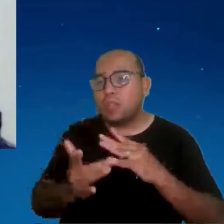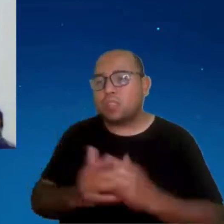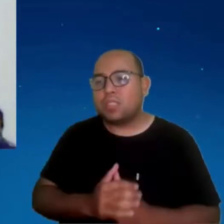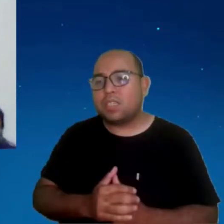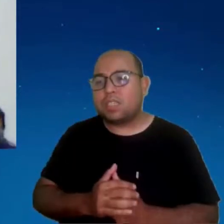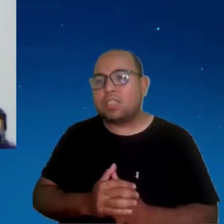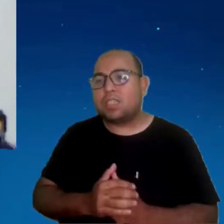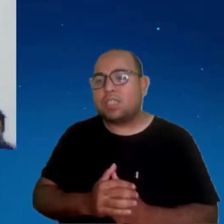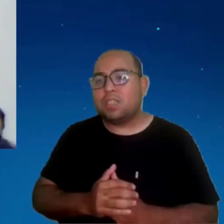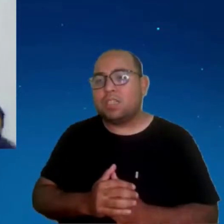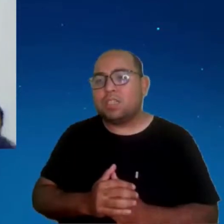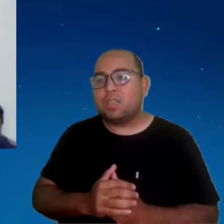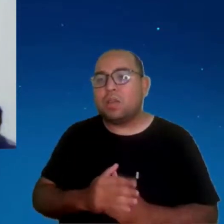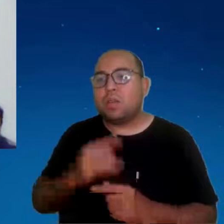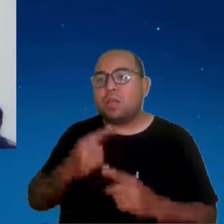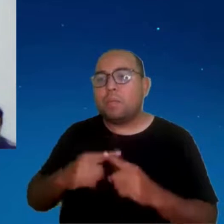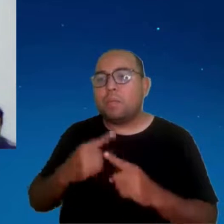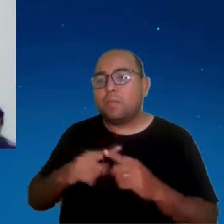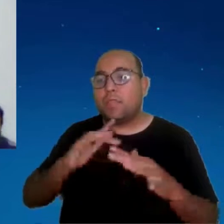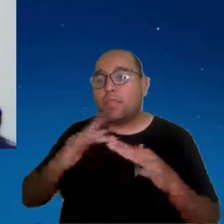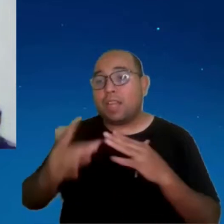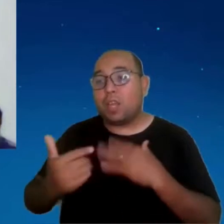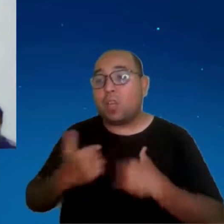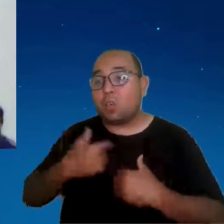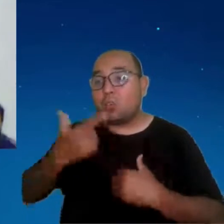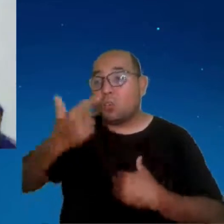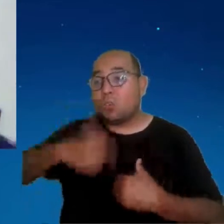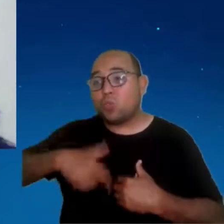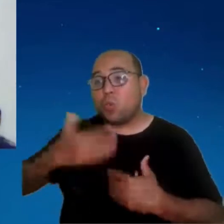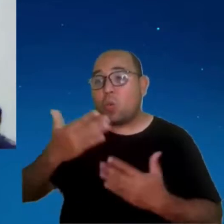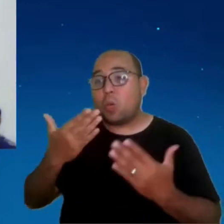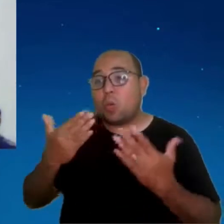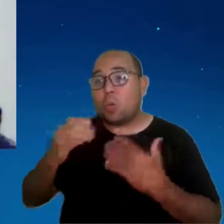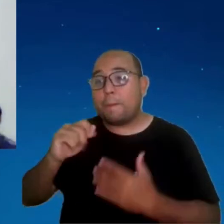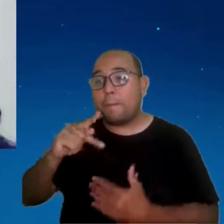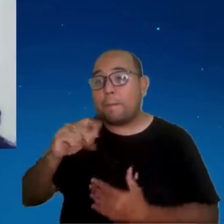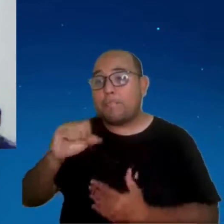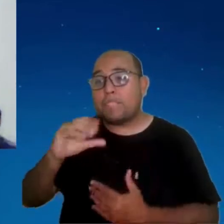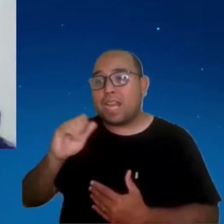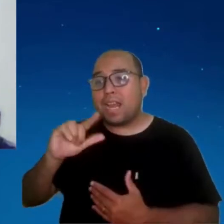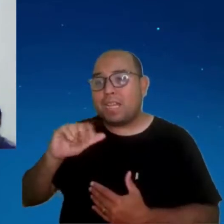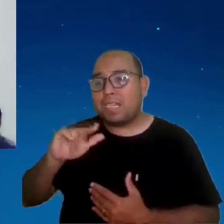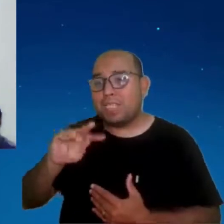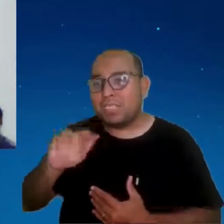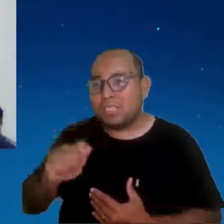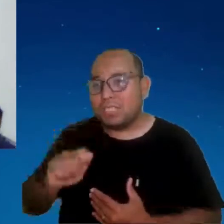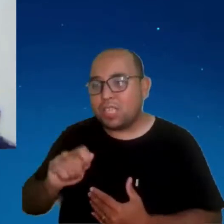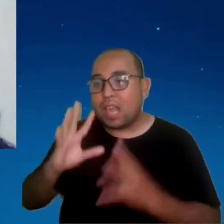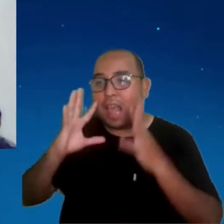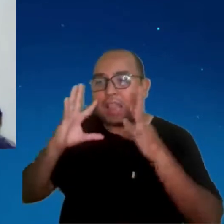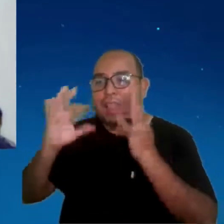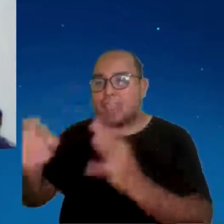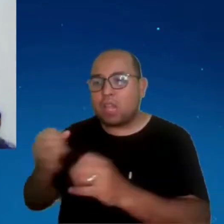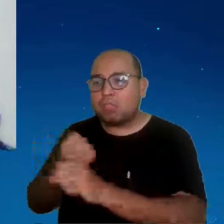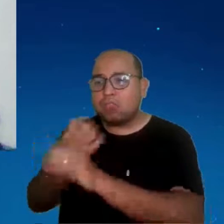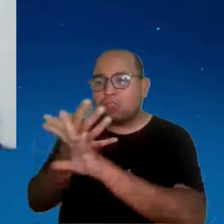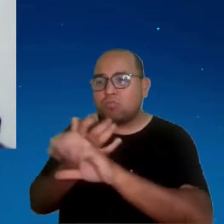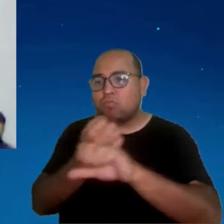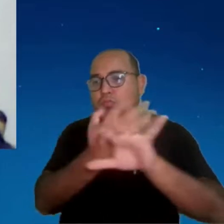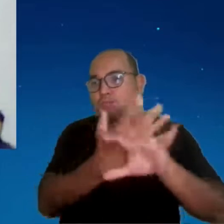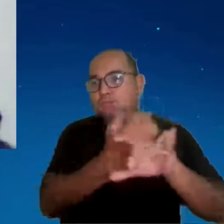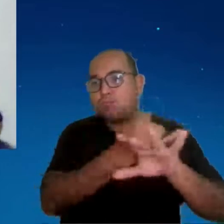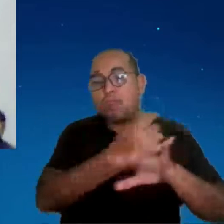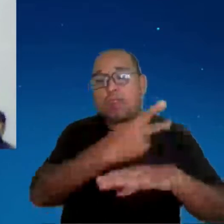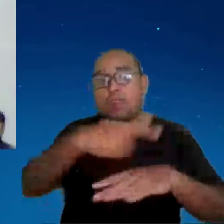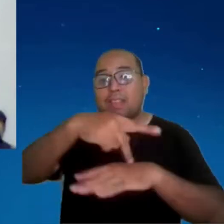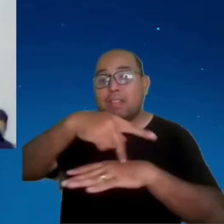mídias, porque eu sou psicanalista e atendo virtualmente hoje a 10 países diferentes. Então, assim, tenho